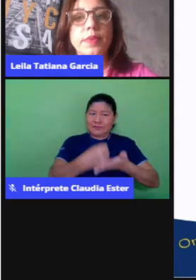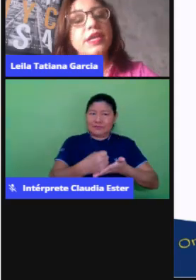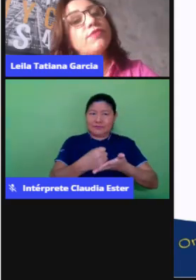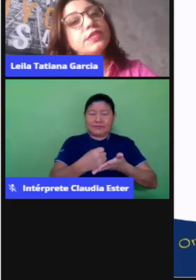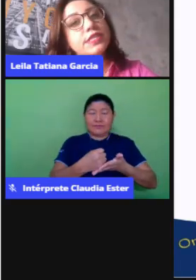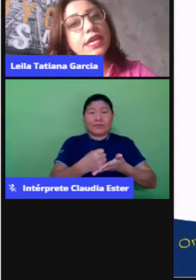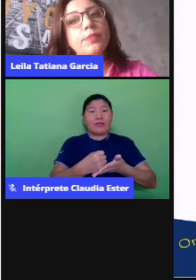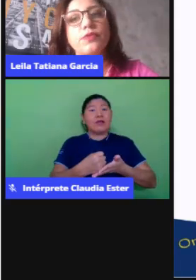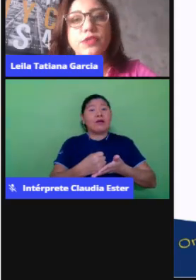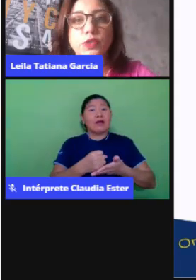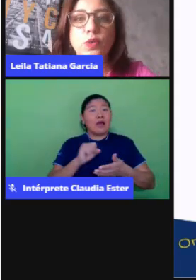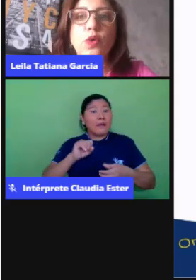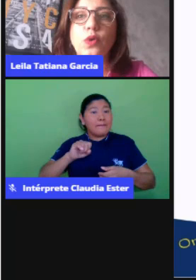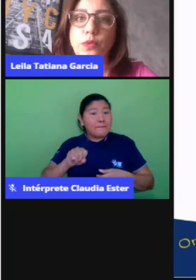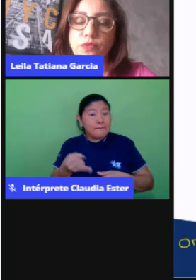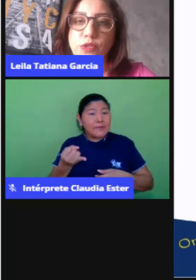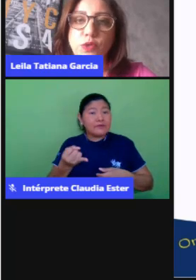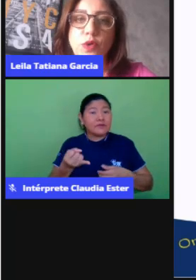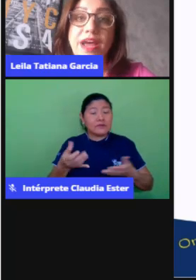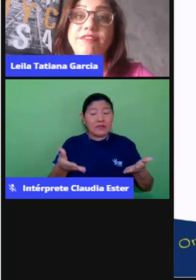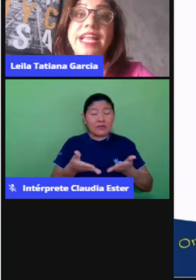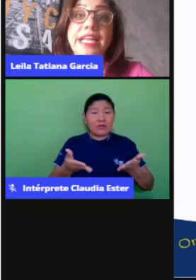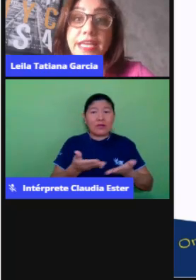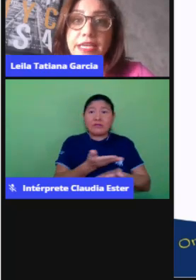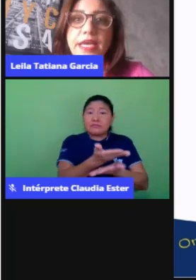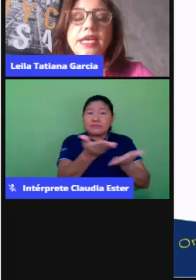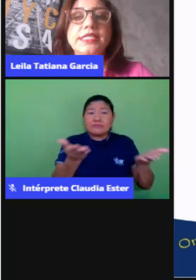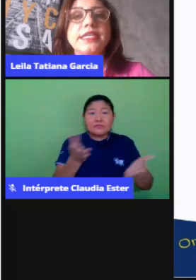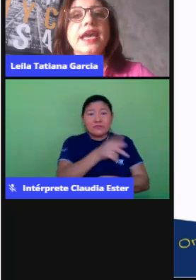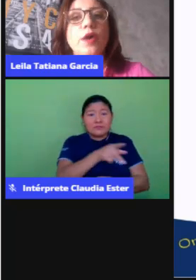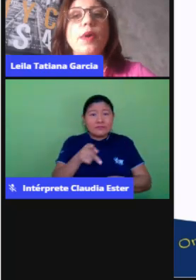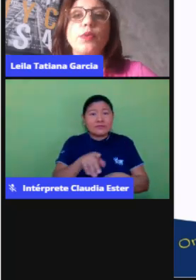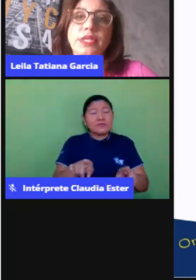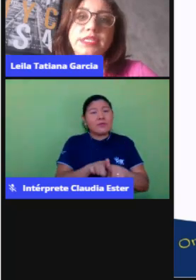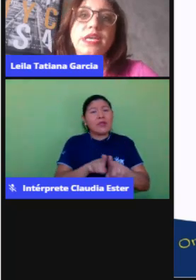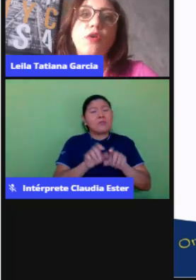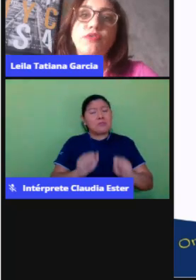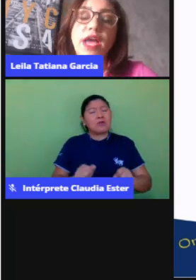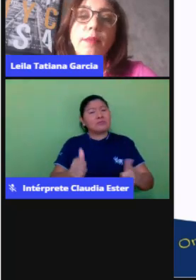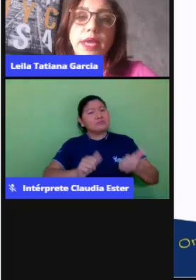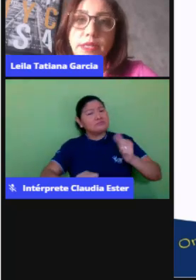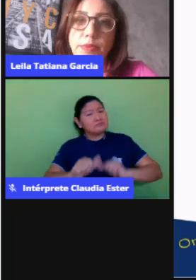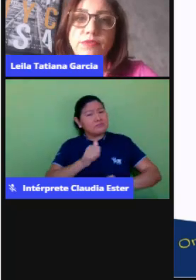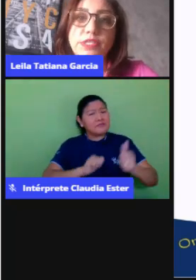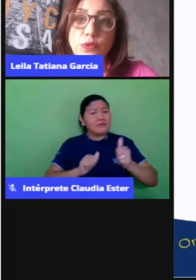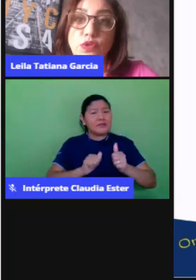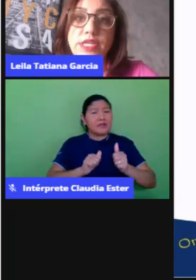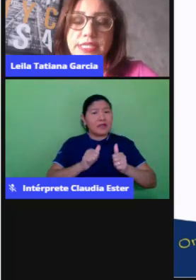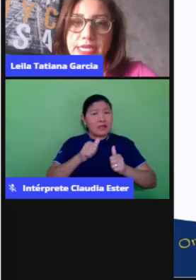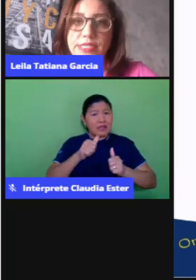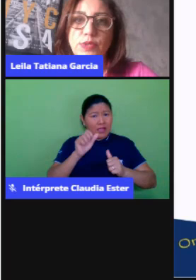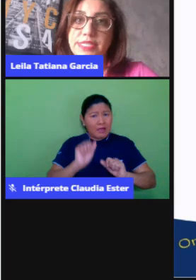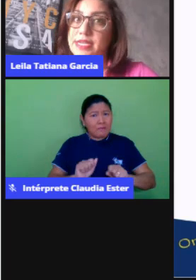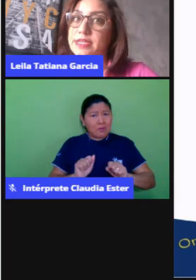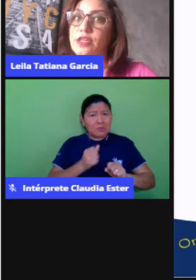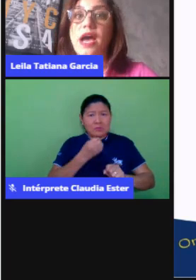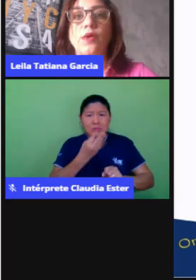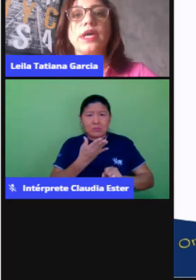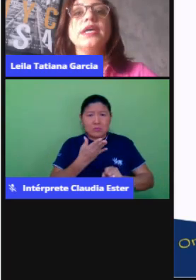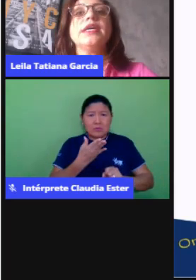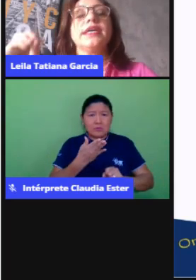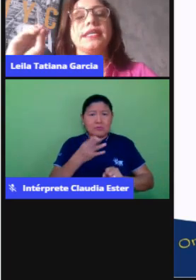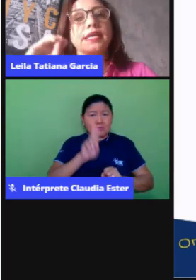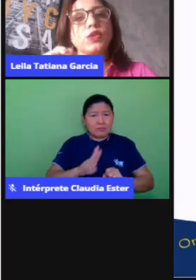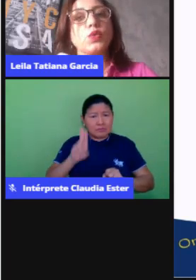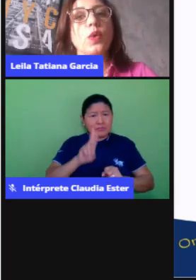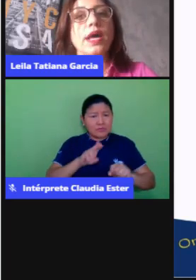charges para que você, professor ou professora, avalie se é uma potencial ferramenta para você utilizar na sua sala de